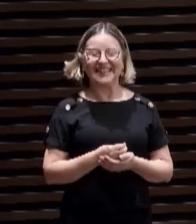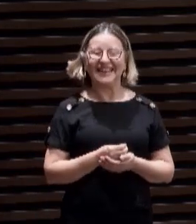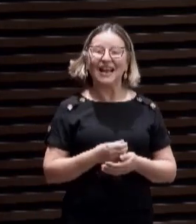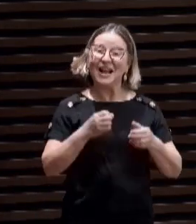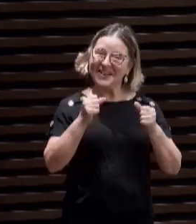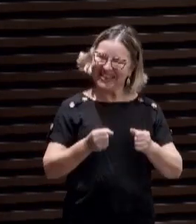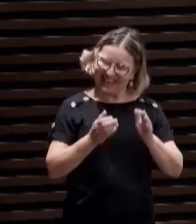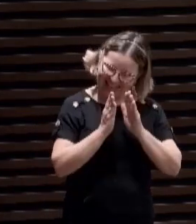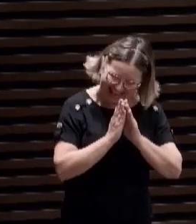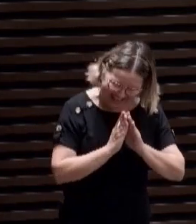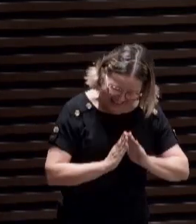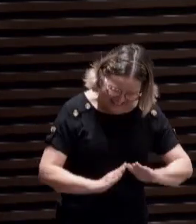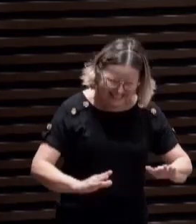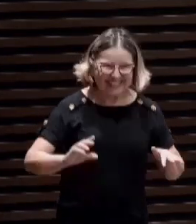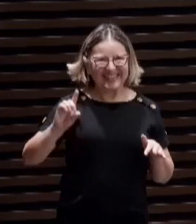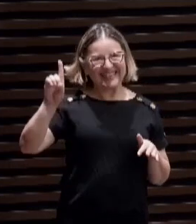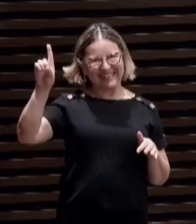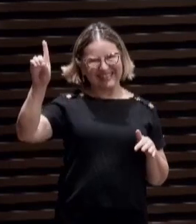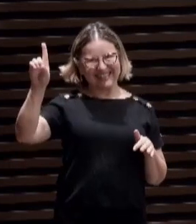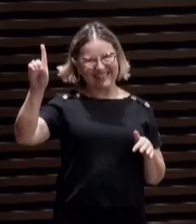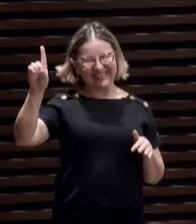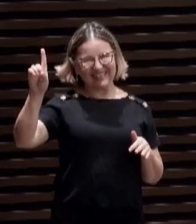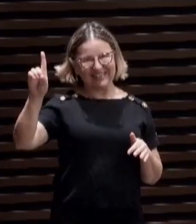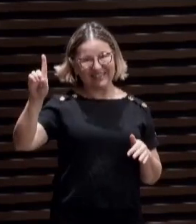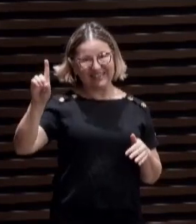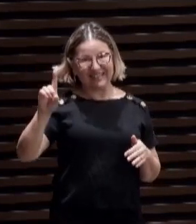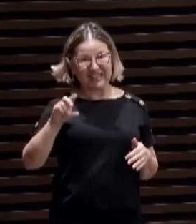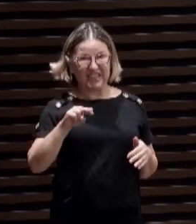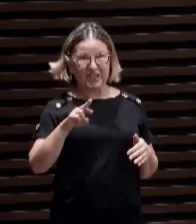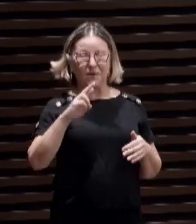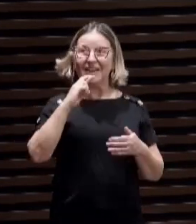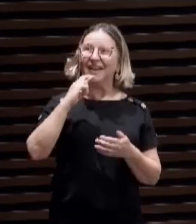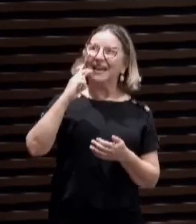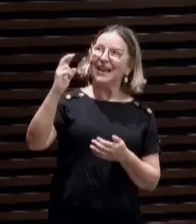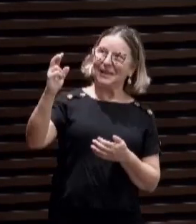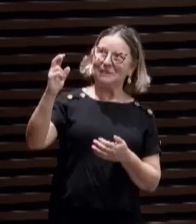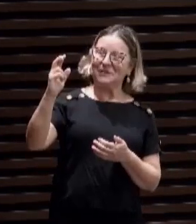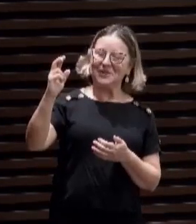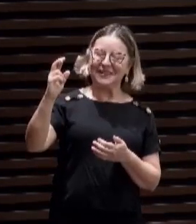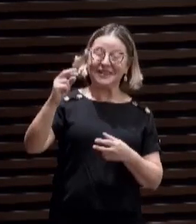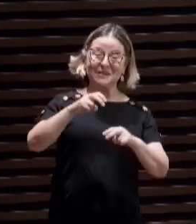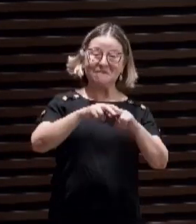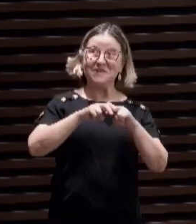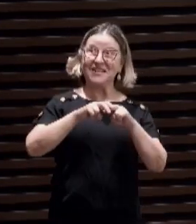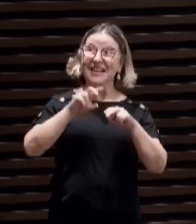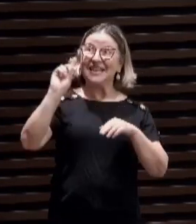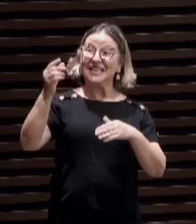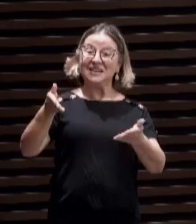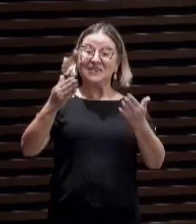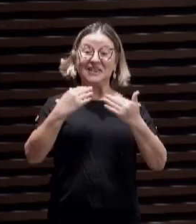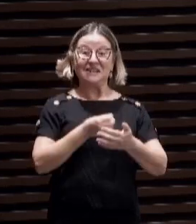podemos adorar a Deus como uma resposta à vida que Ele mesmo nos deu.